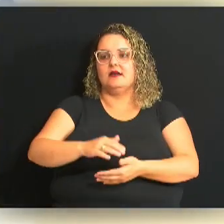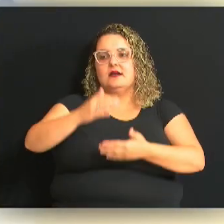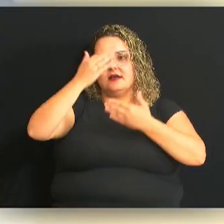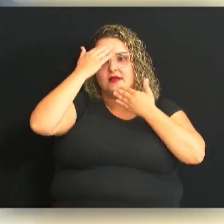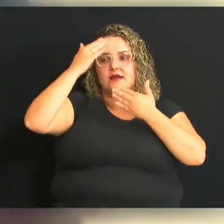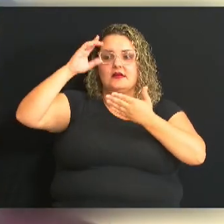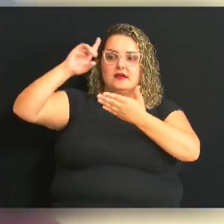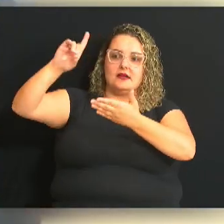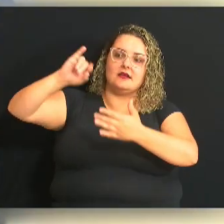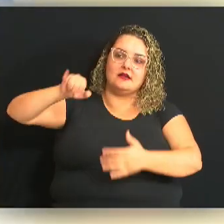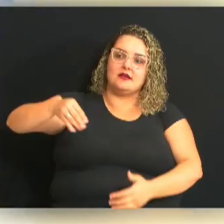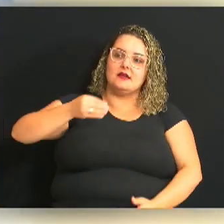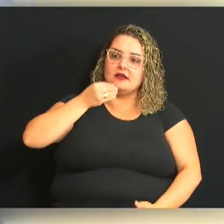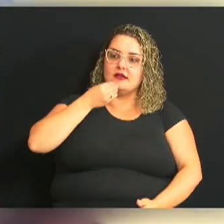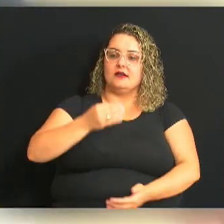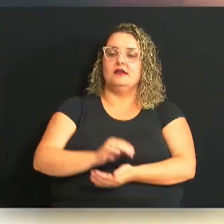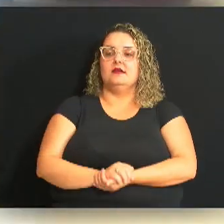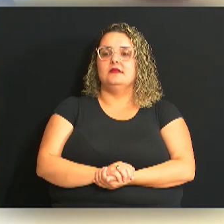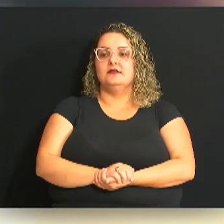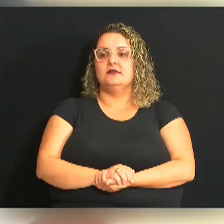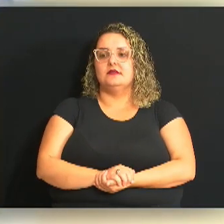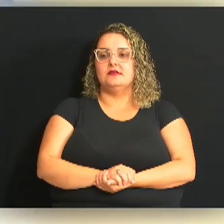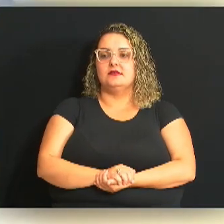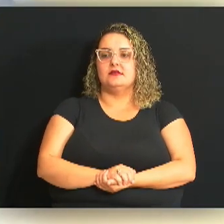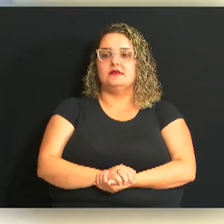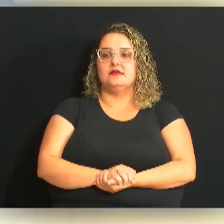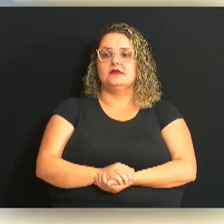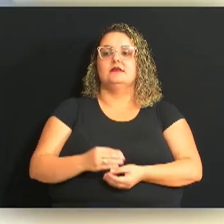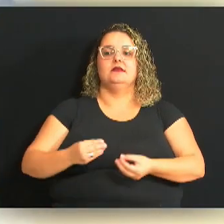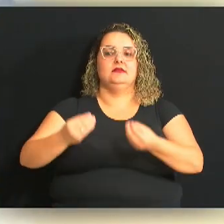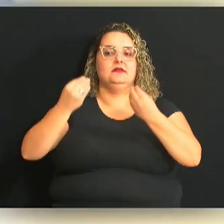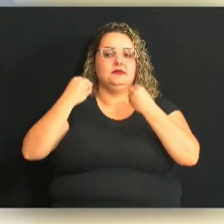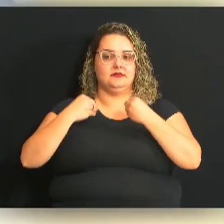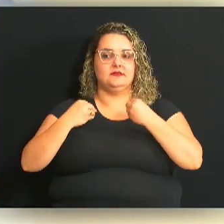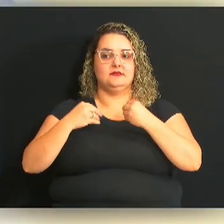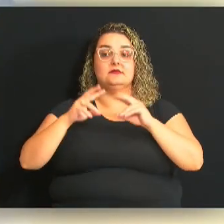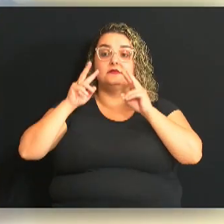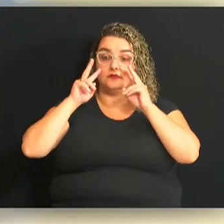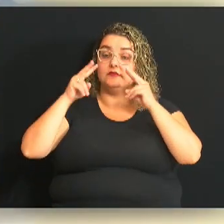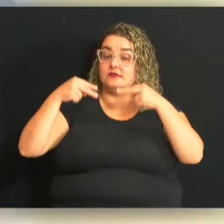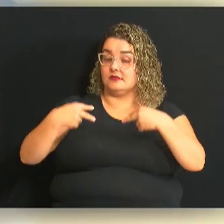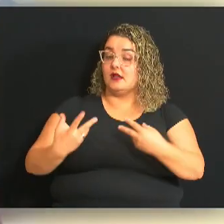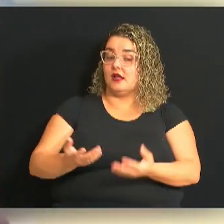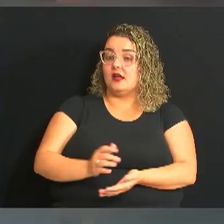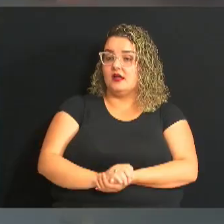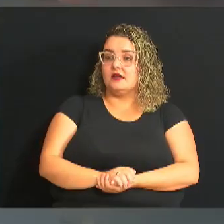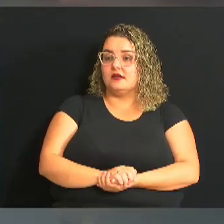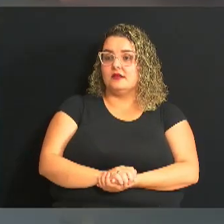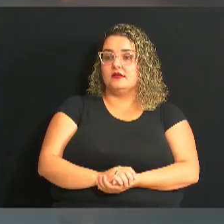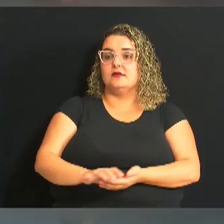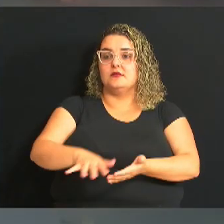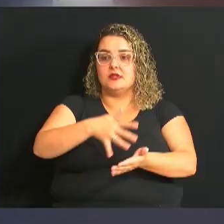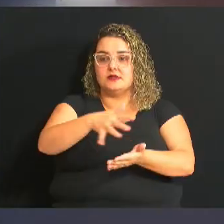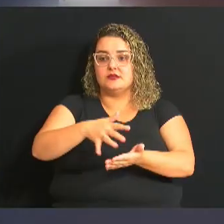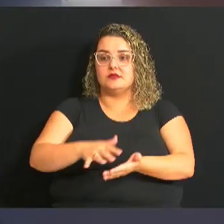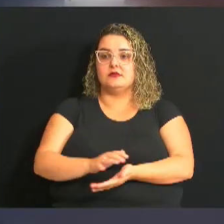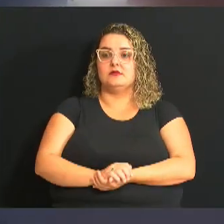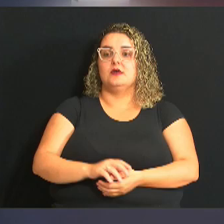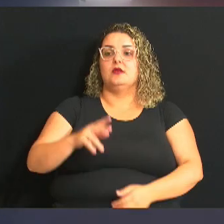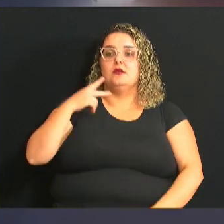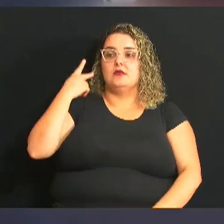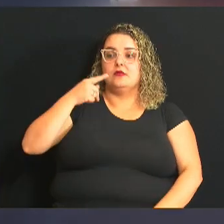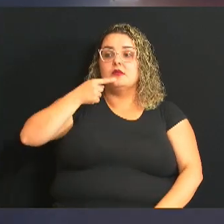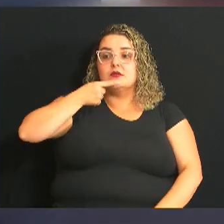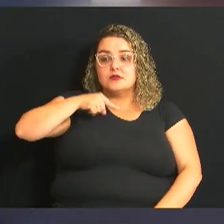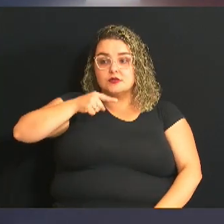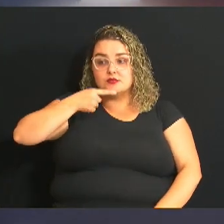e a oportunidade que está me dando do reconhecimento pelo samba. O vereador Eduardo